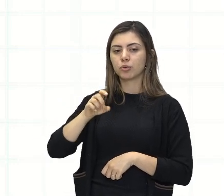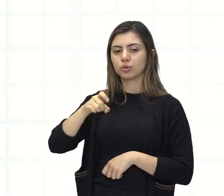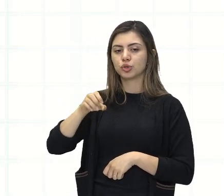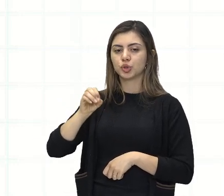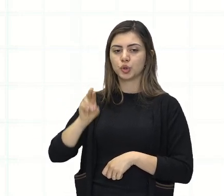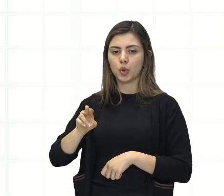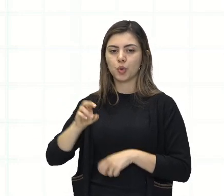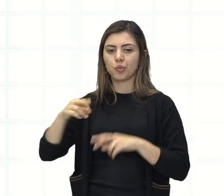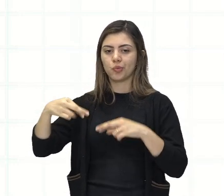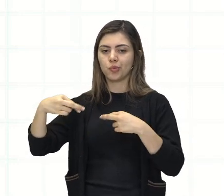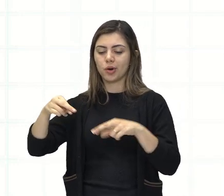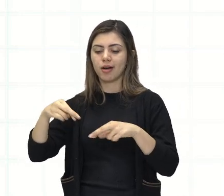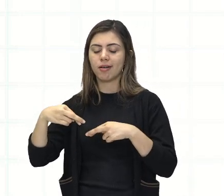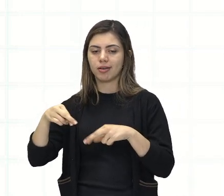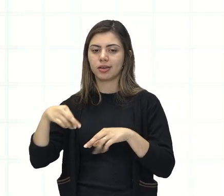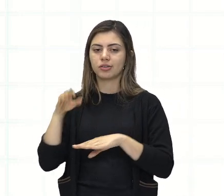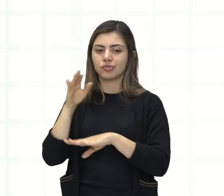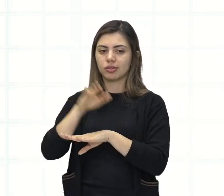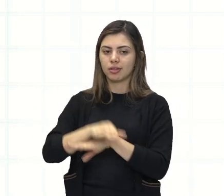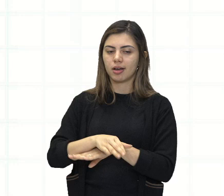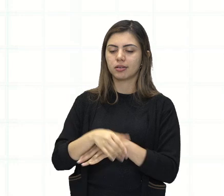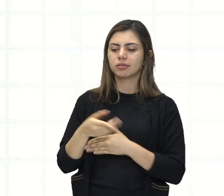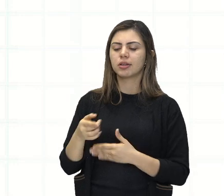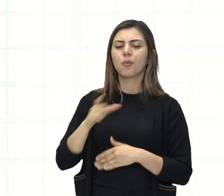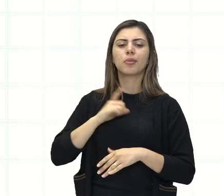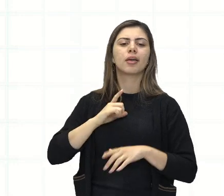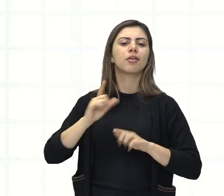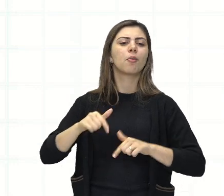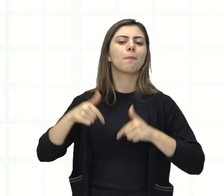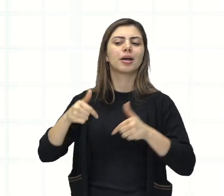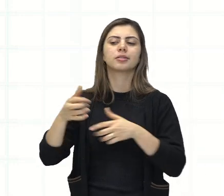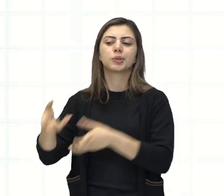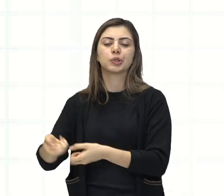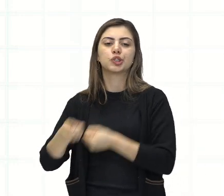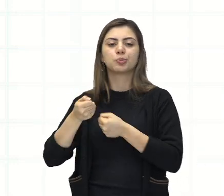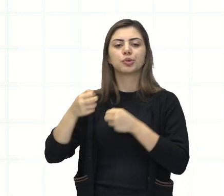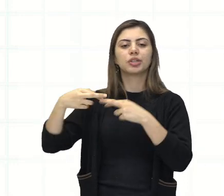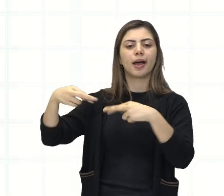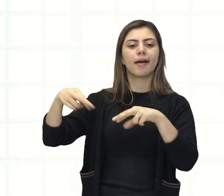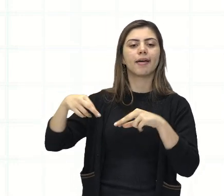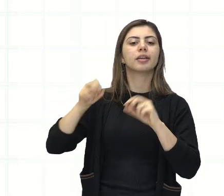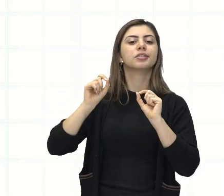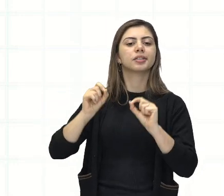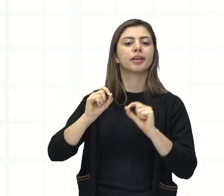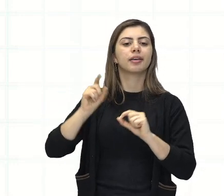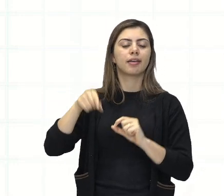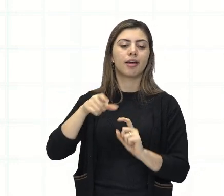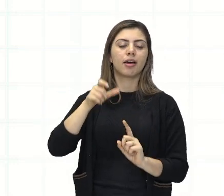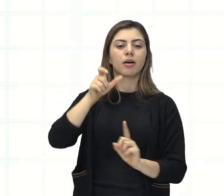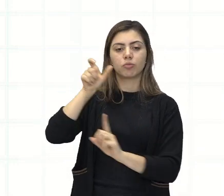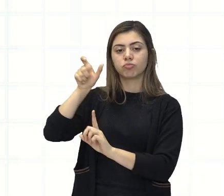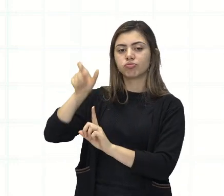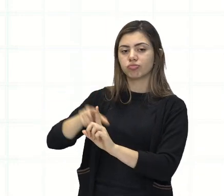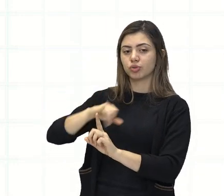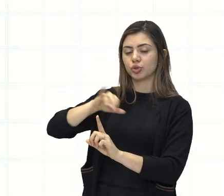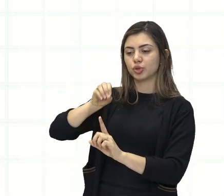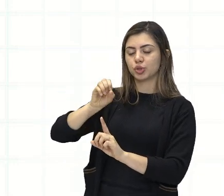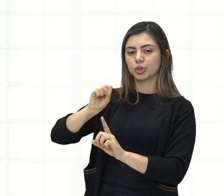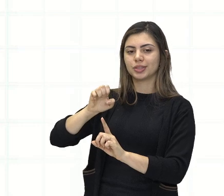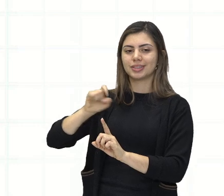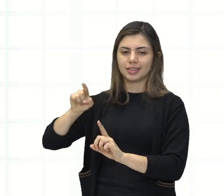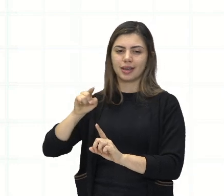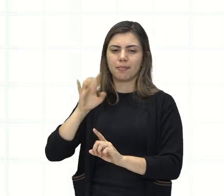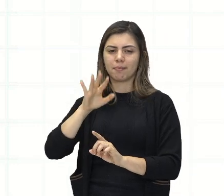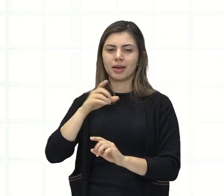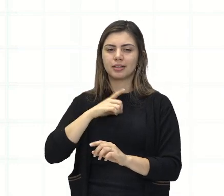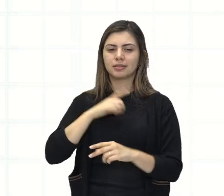está fazendo a ação de puxar a rede? Não é o José? Então, ele é o sujeito. O que sobrou é o quê? Predicado. Puxar não é uma